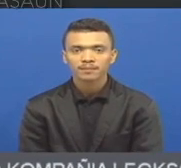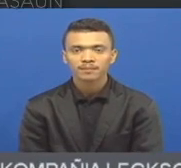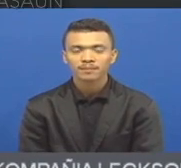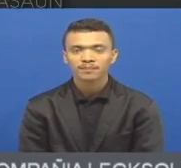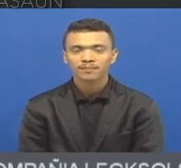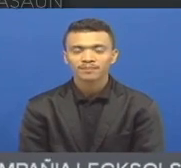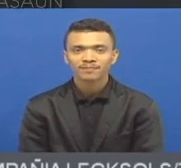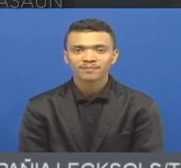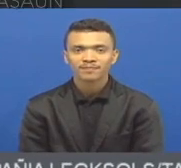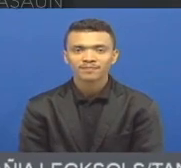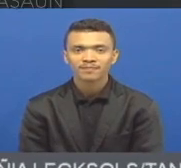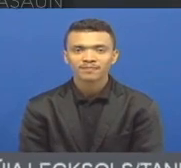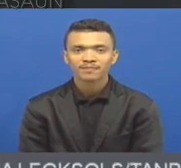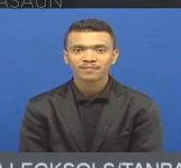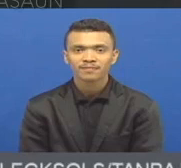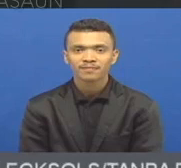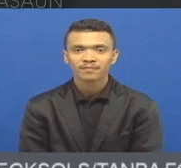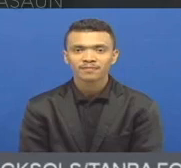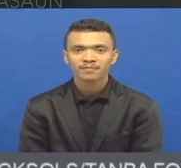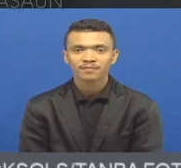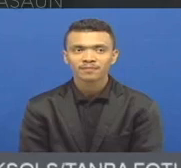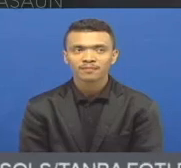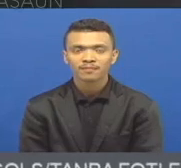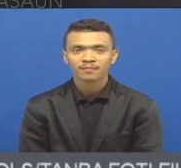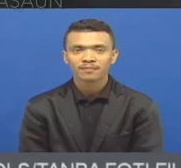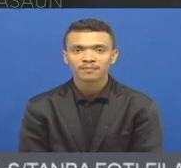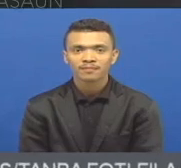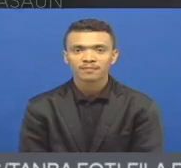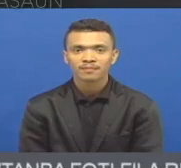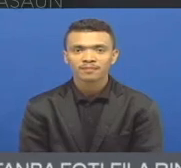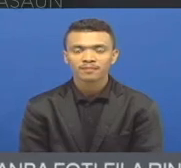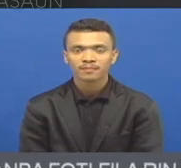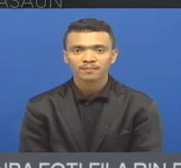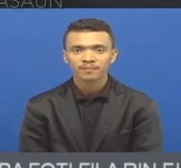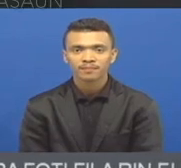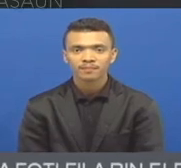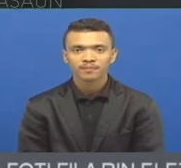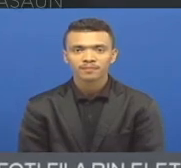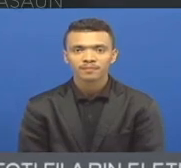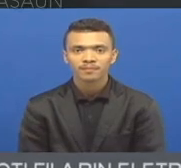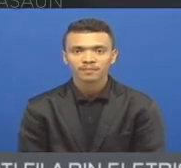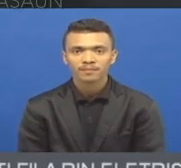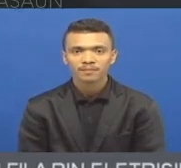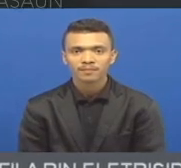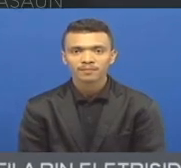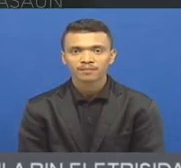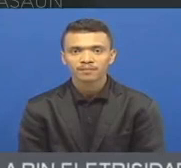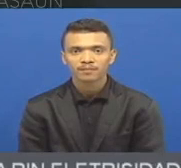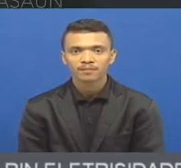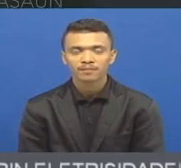justiça, das finanças públicas, de saúde, de defesa, de segurança social,